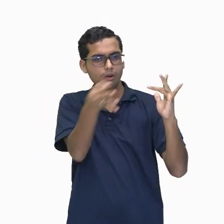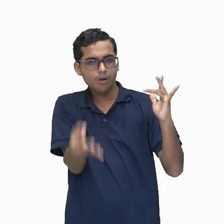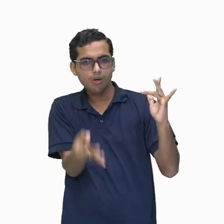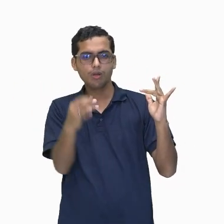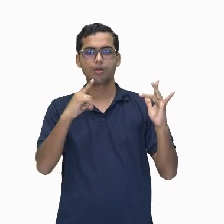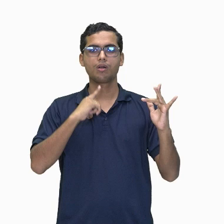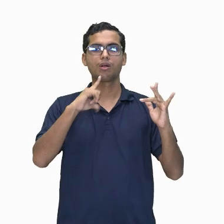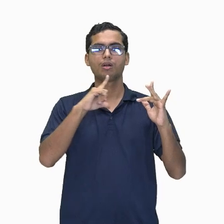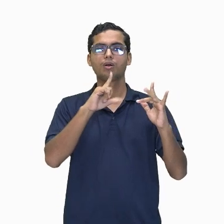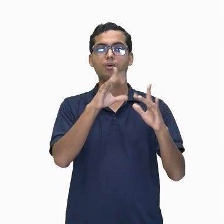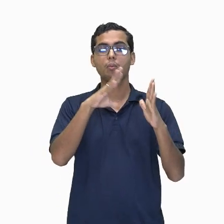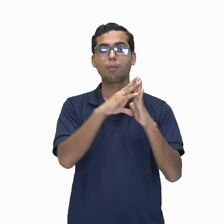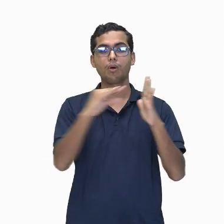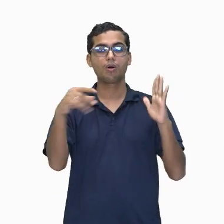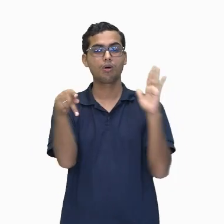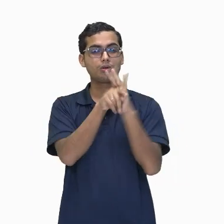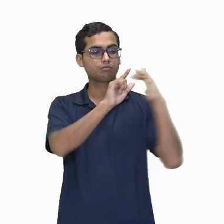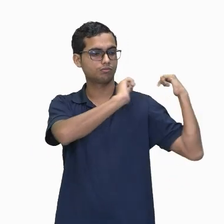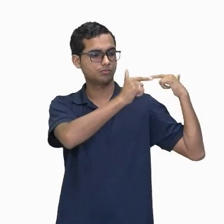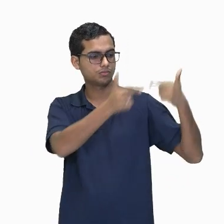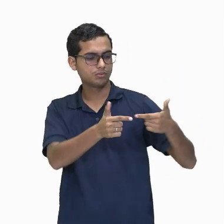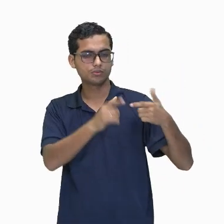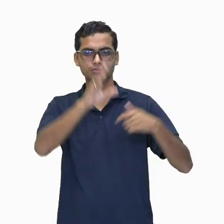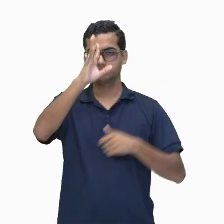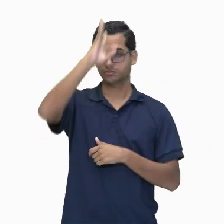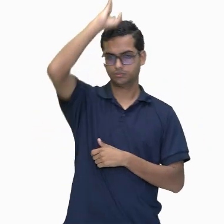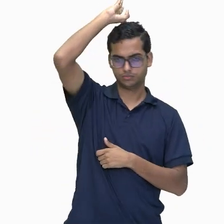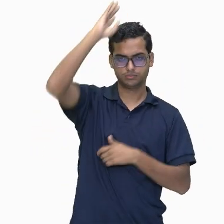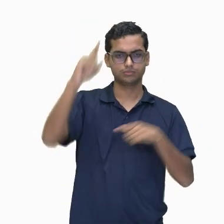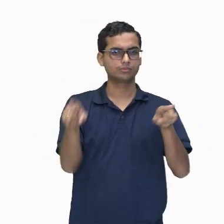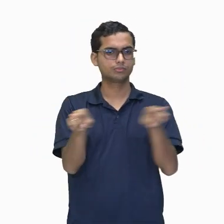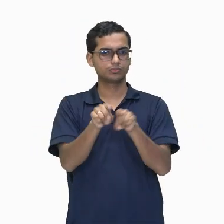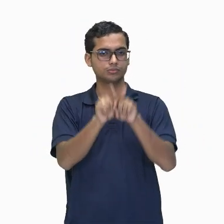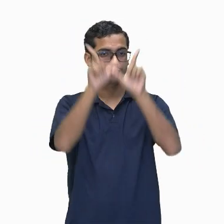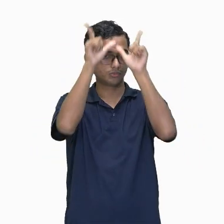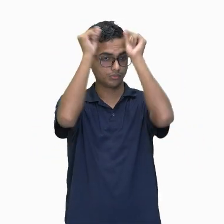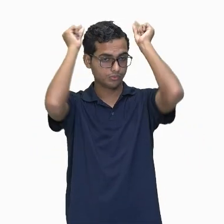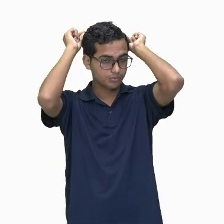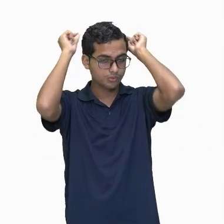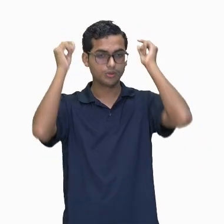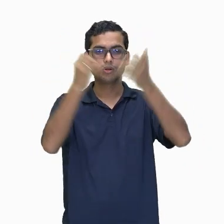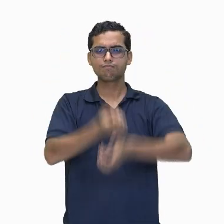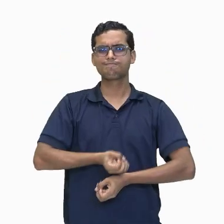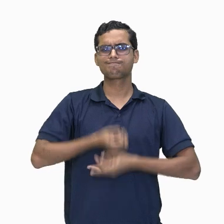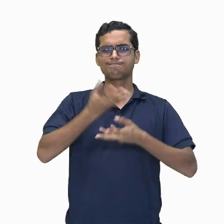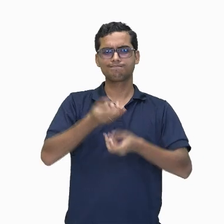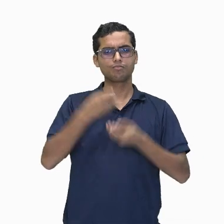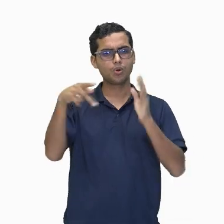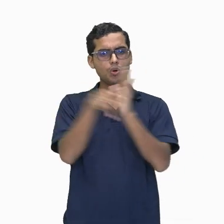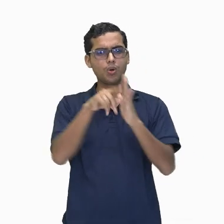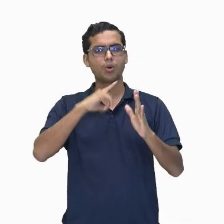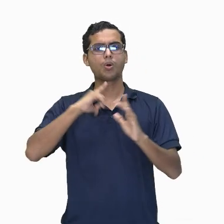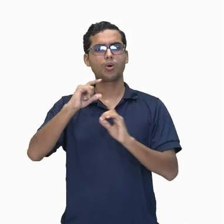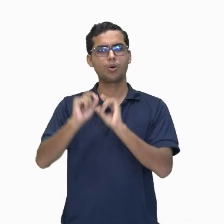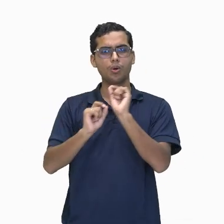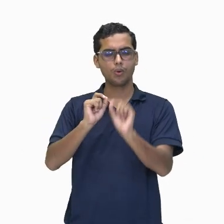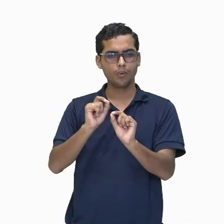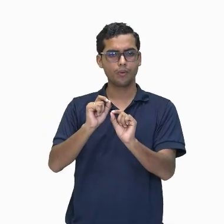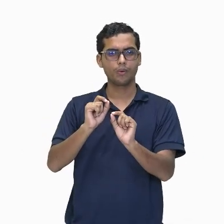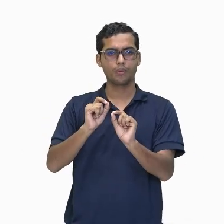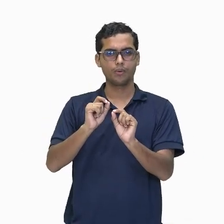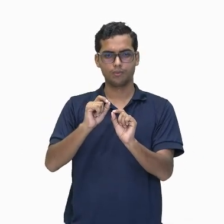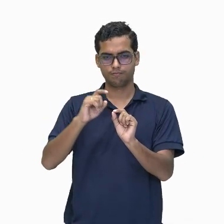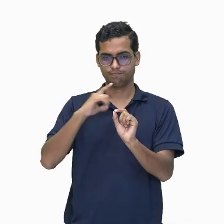e de Roma, né? A poesia arcádica rejeitava os excessos do barroco